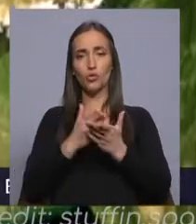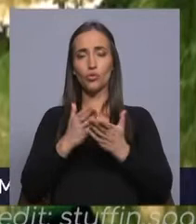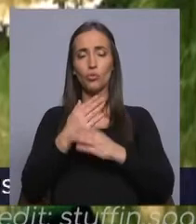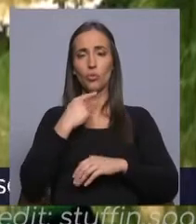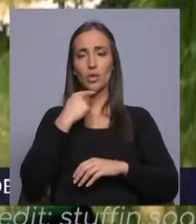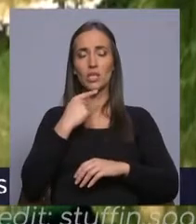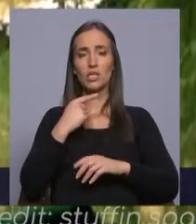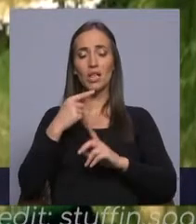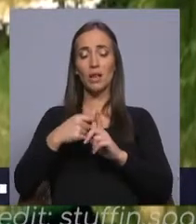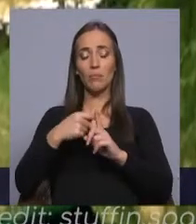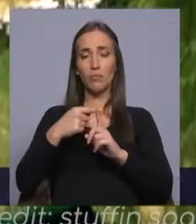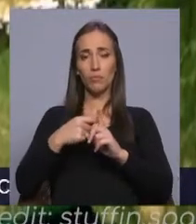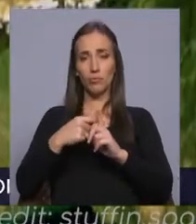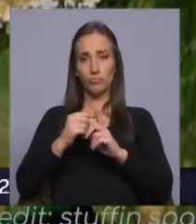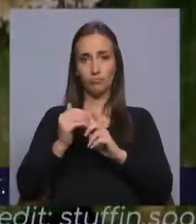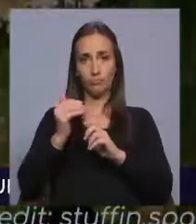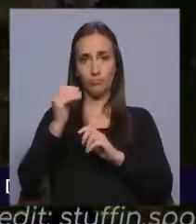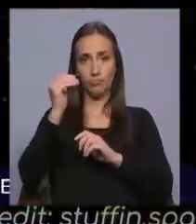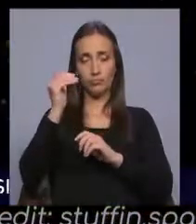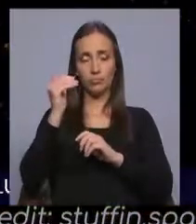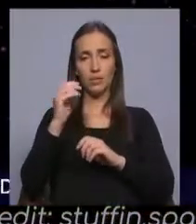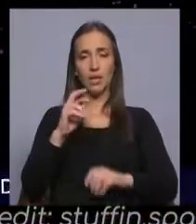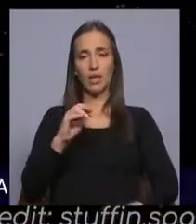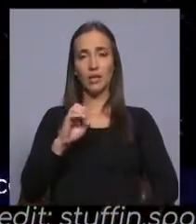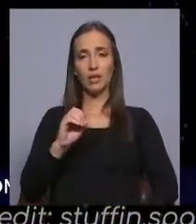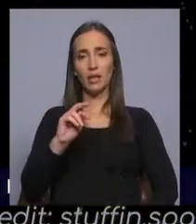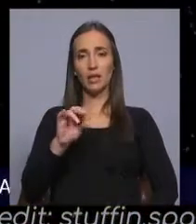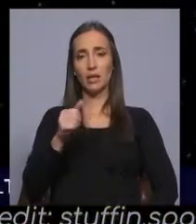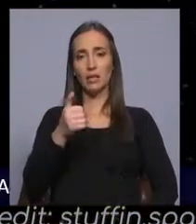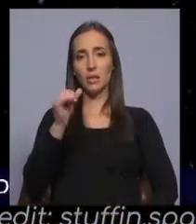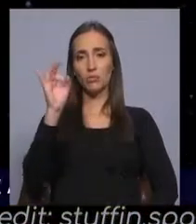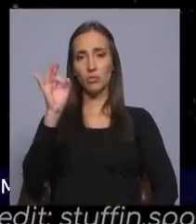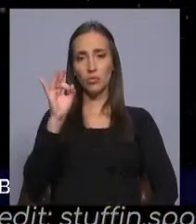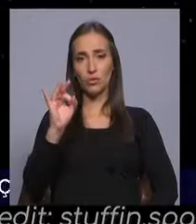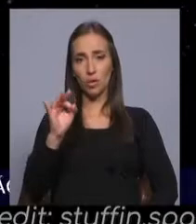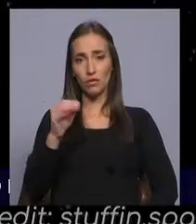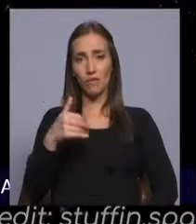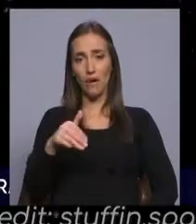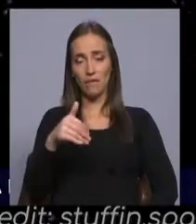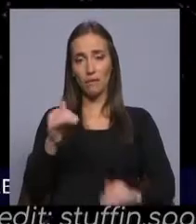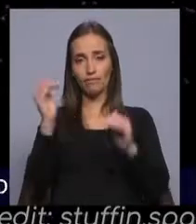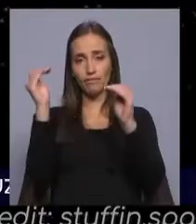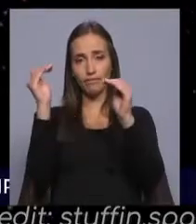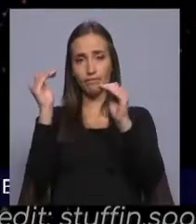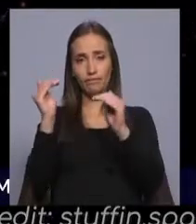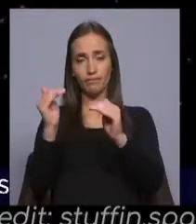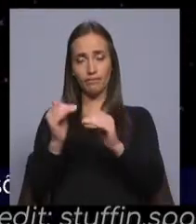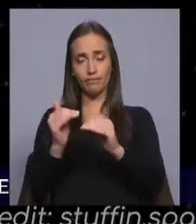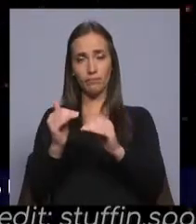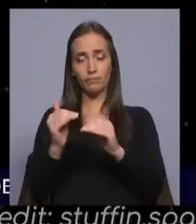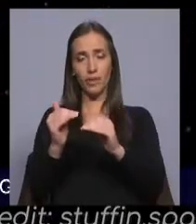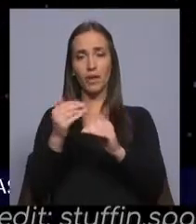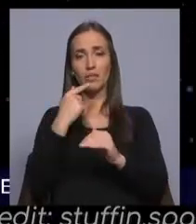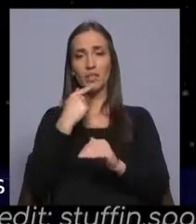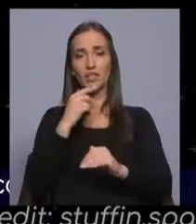termosfera vai diminuir entre 30% a 35% nas próximas décadas, o que faz com que tenhamos menos